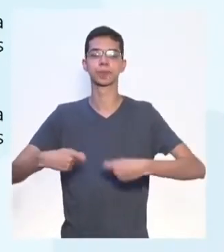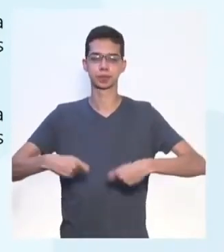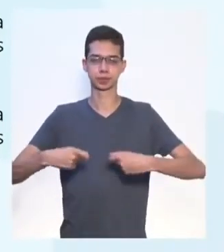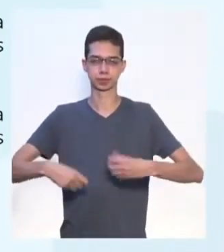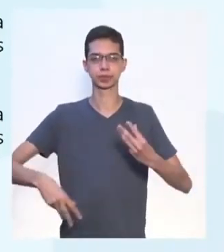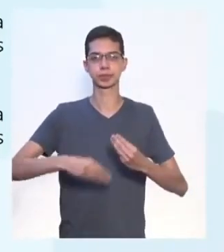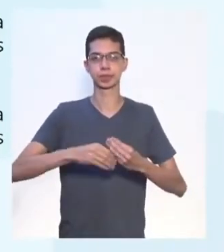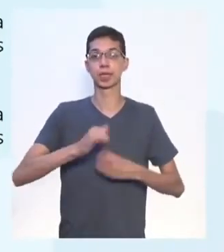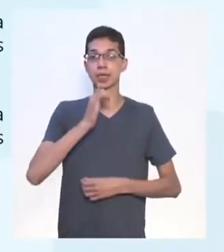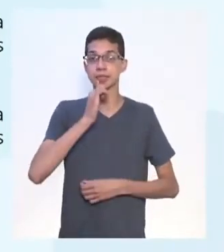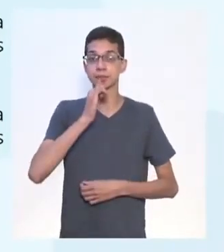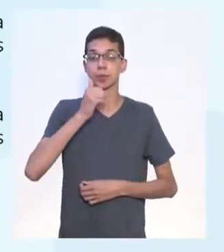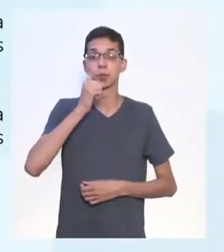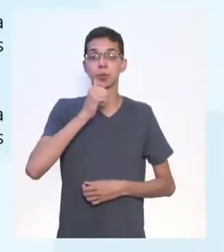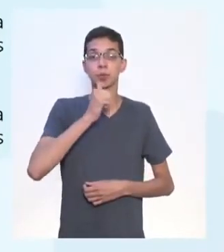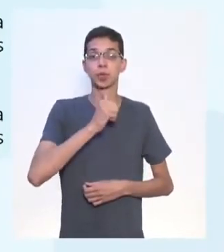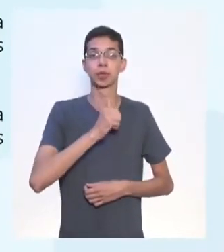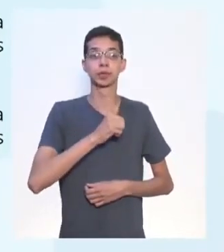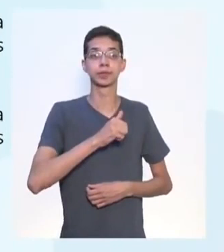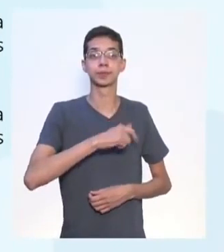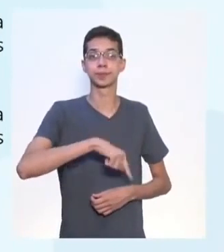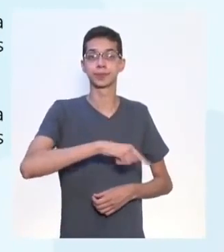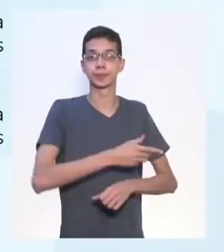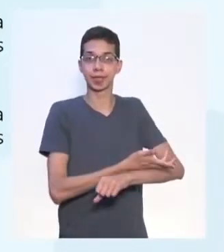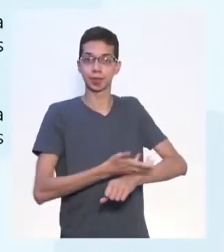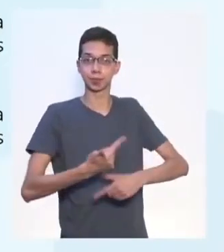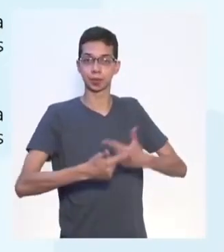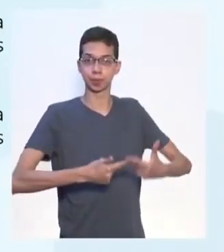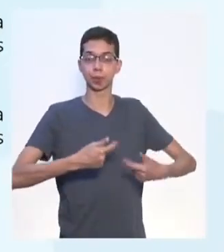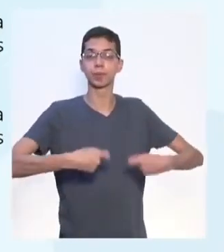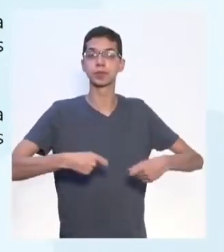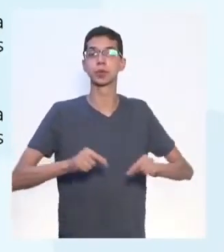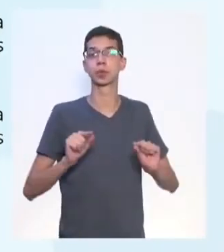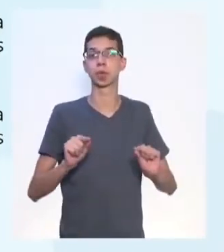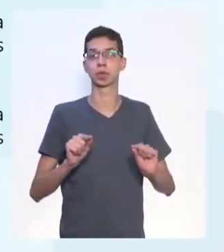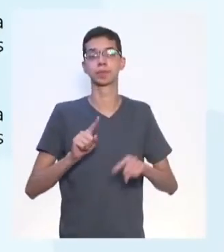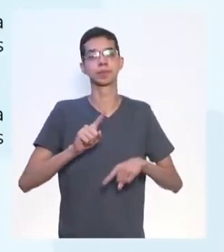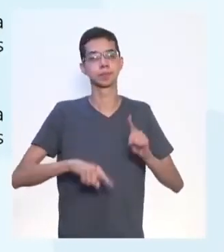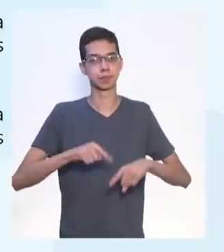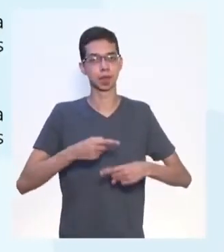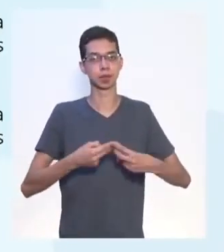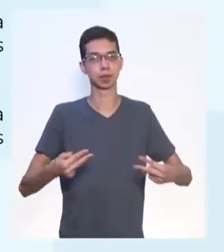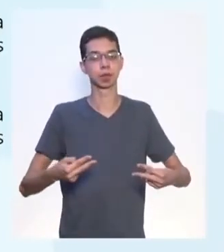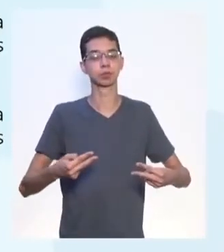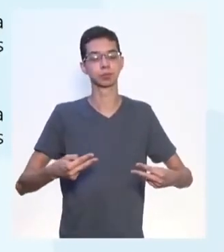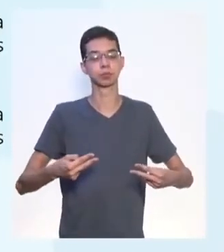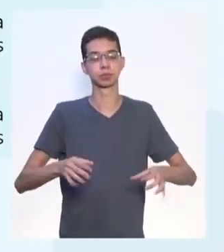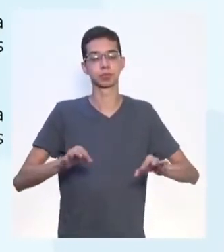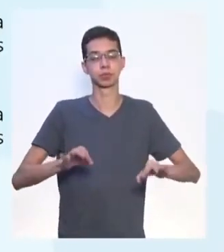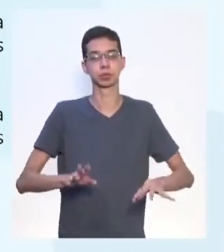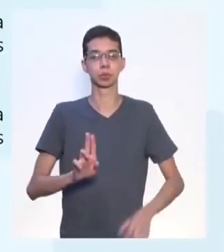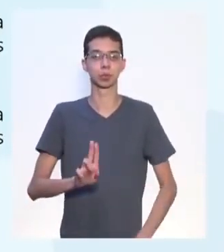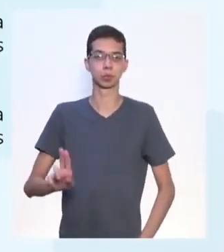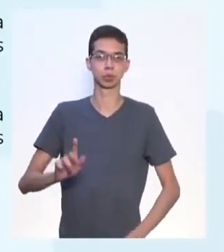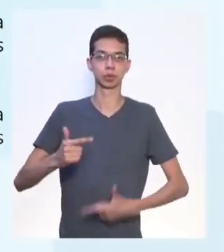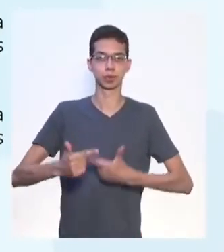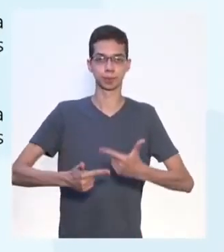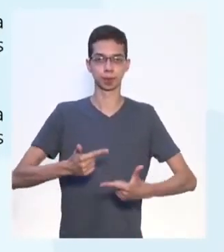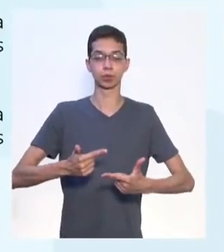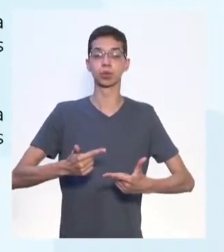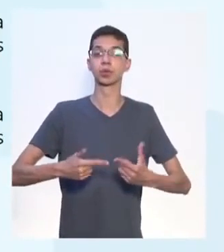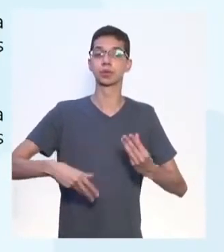camponesas necessitam de materiais adequados para o trabalho. Materiais adequados para o trabalho é o complemento, mas está ligado ao